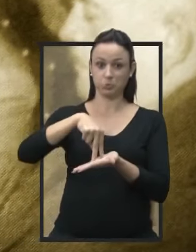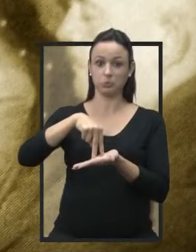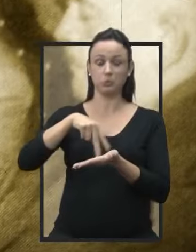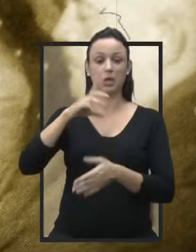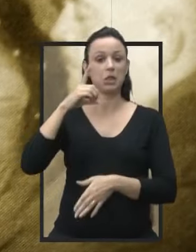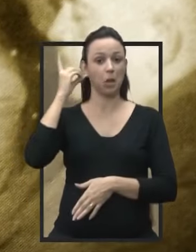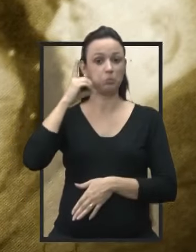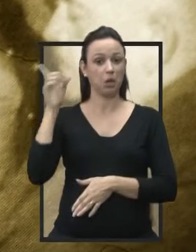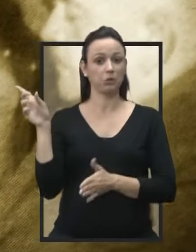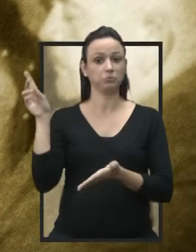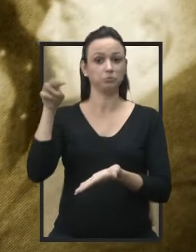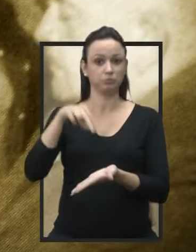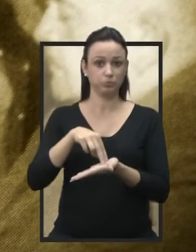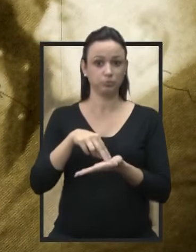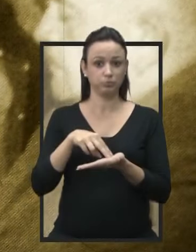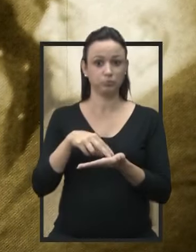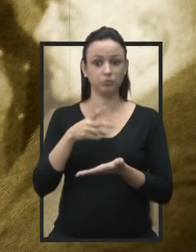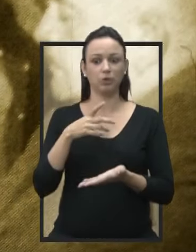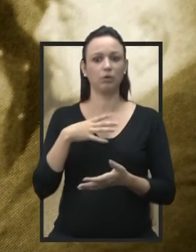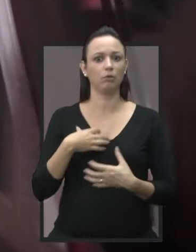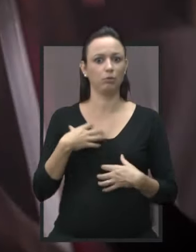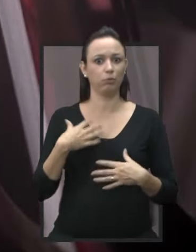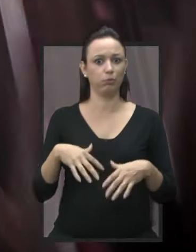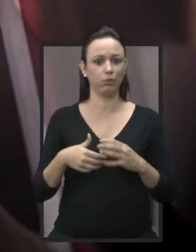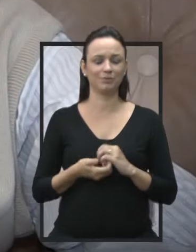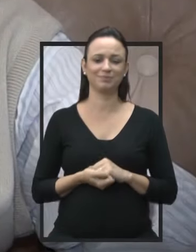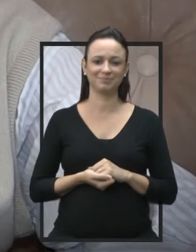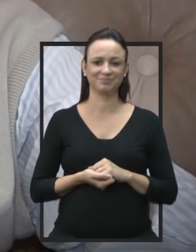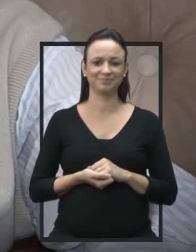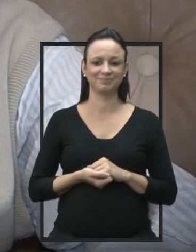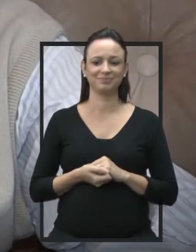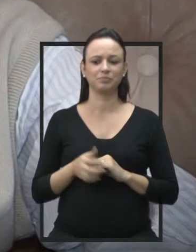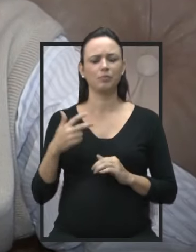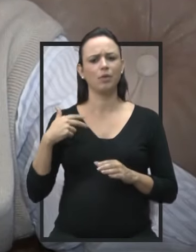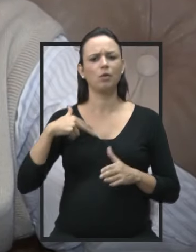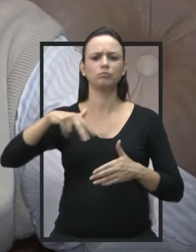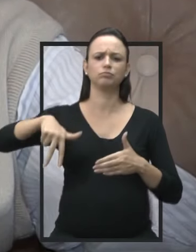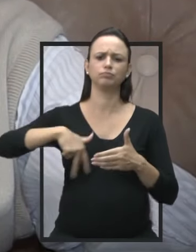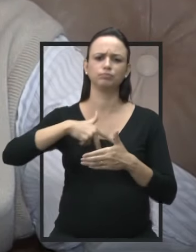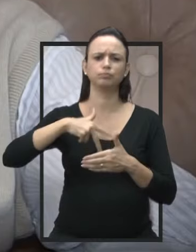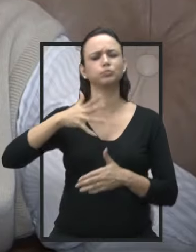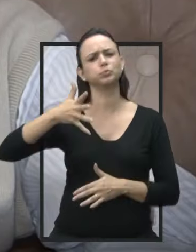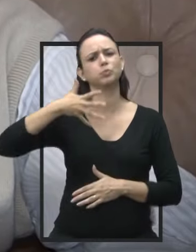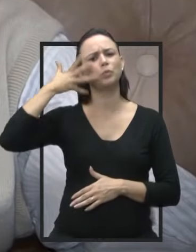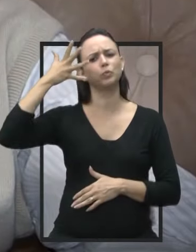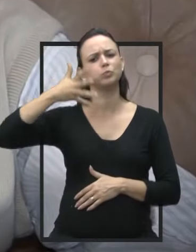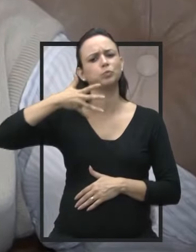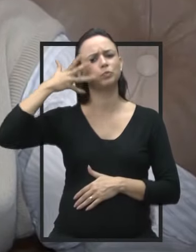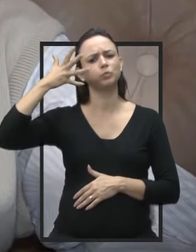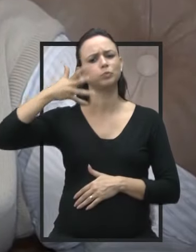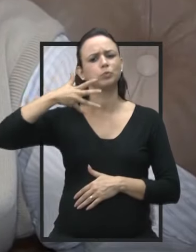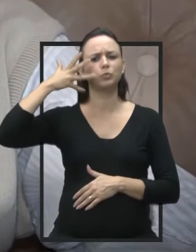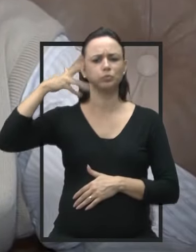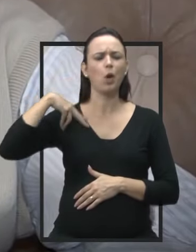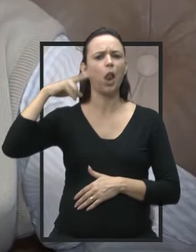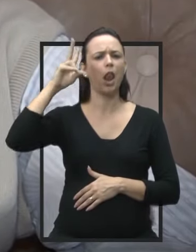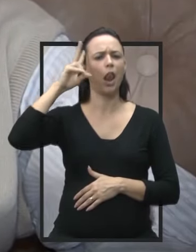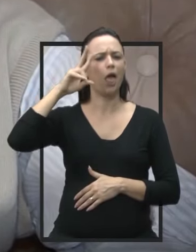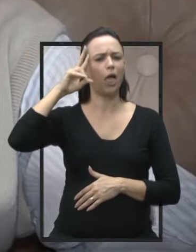enquanto deputado e o clima esquentou. Eu estou na tribuna discursando, eu lembro até o que eu estava